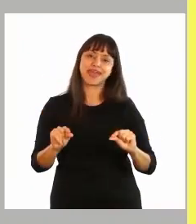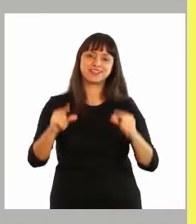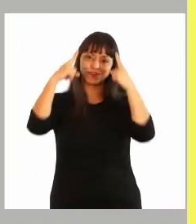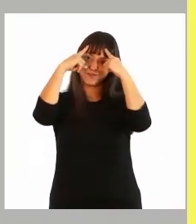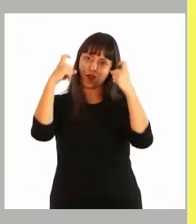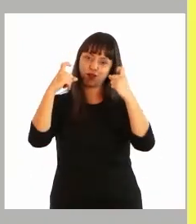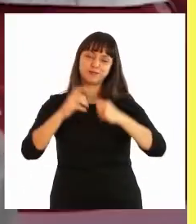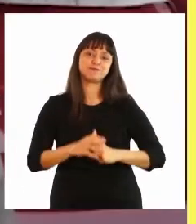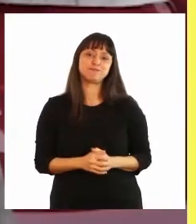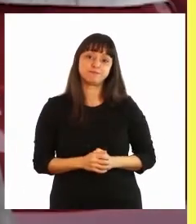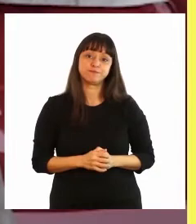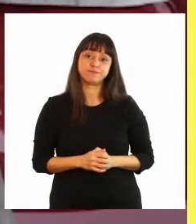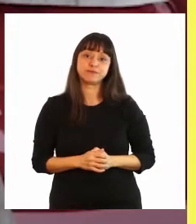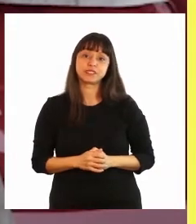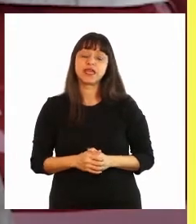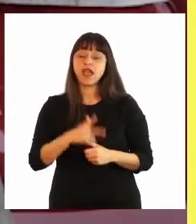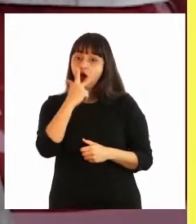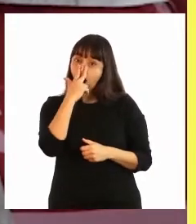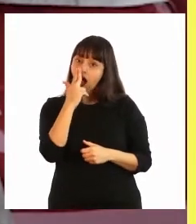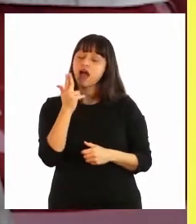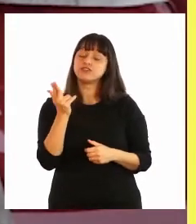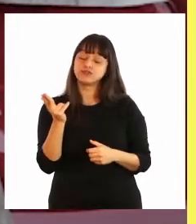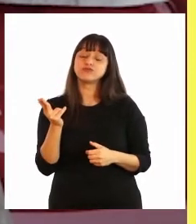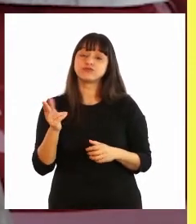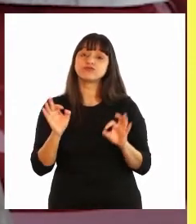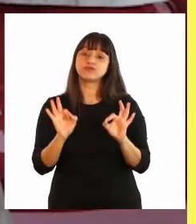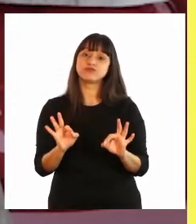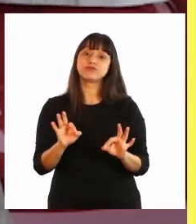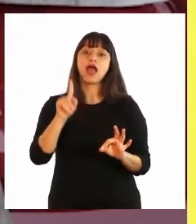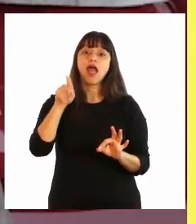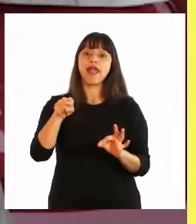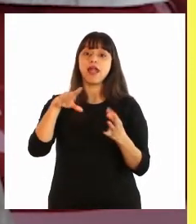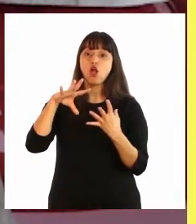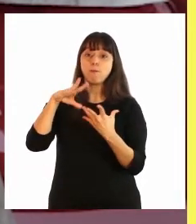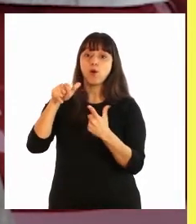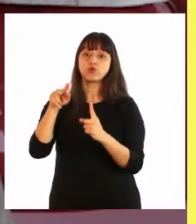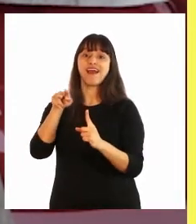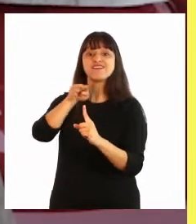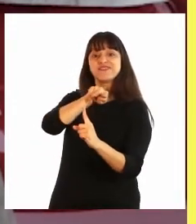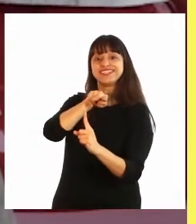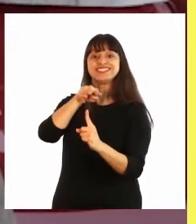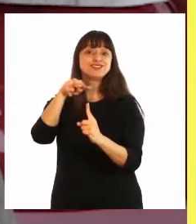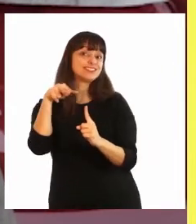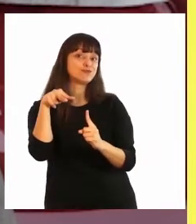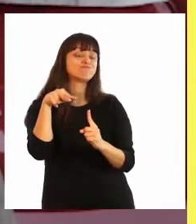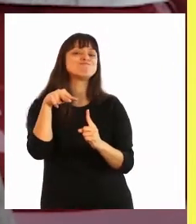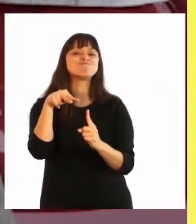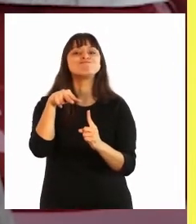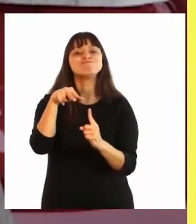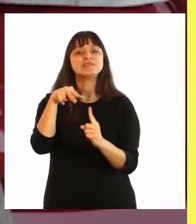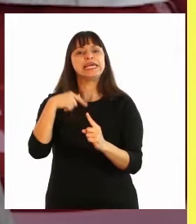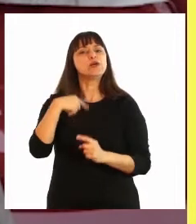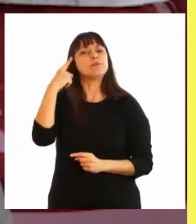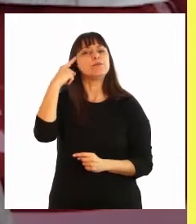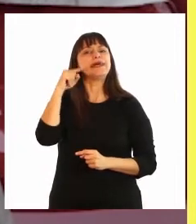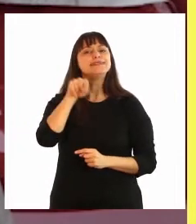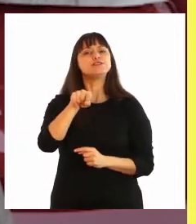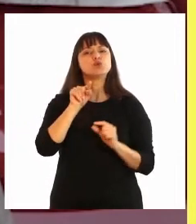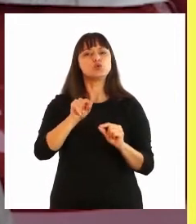Eu acho que tem muito... Essas visões dos mundos, elas são muito... Eu penso muito nisso,